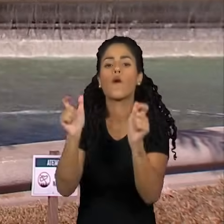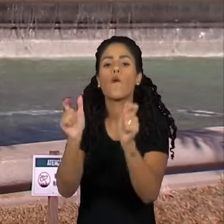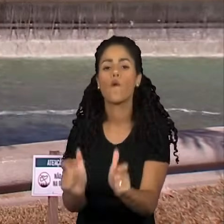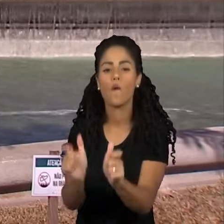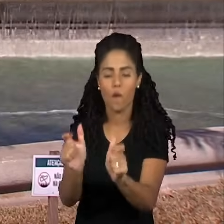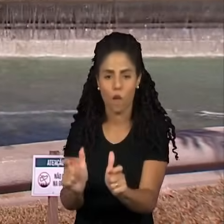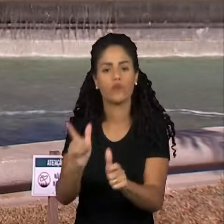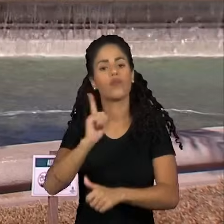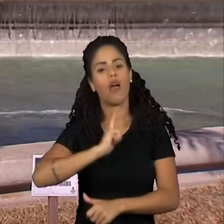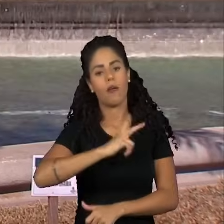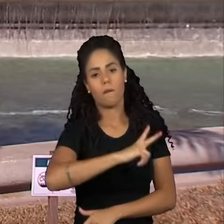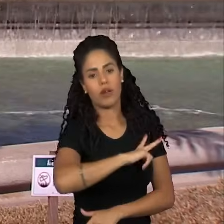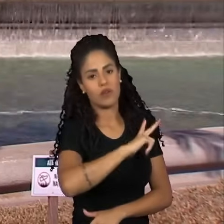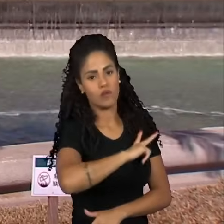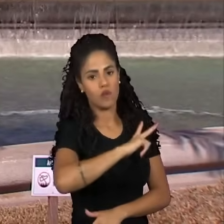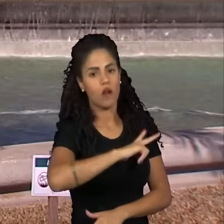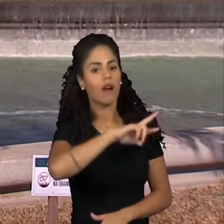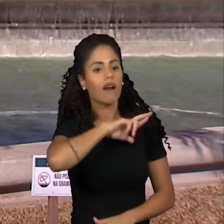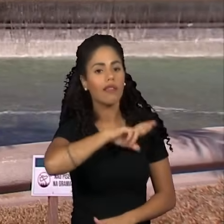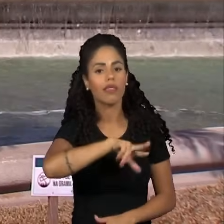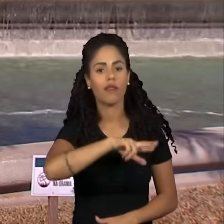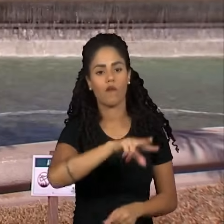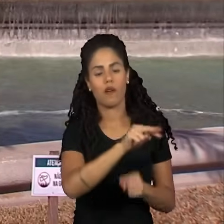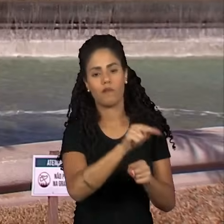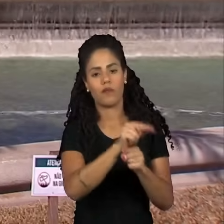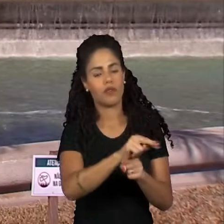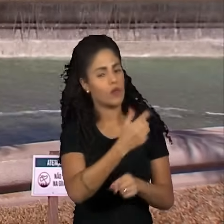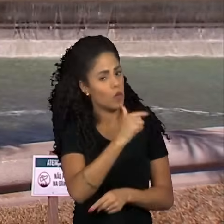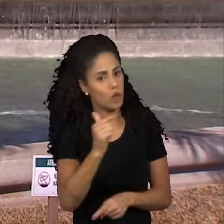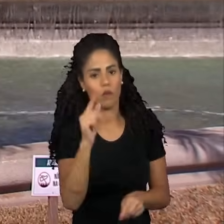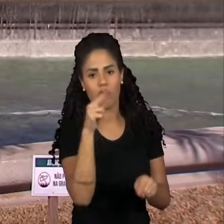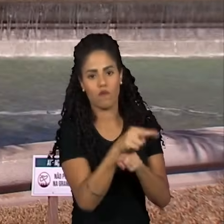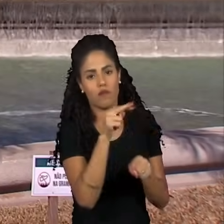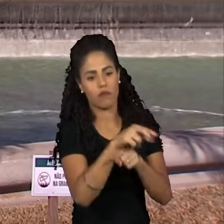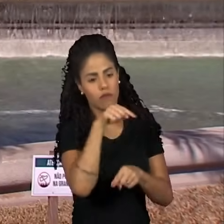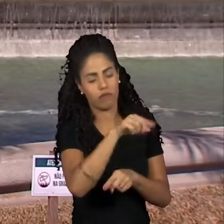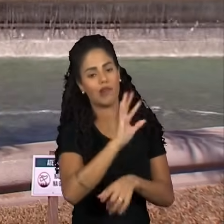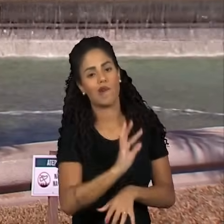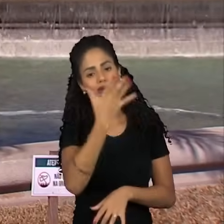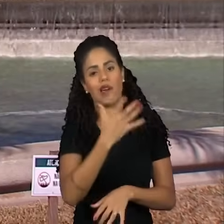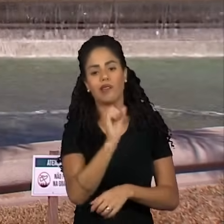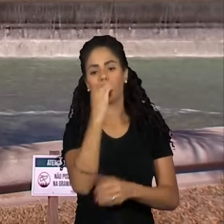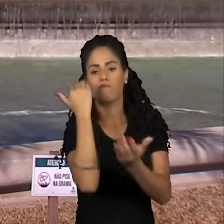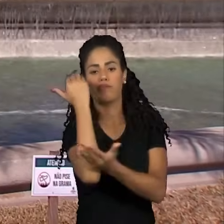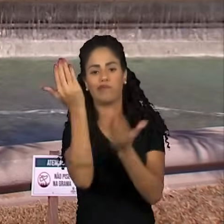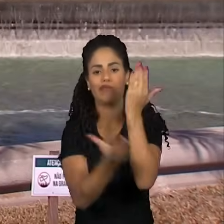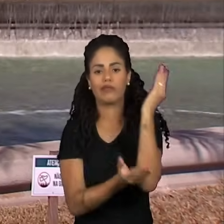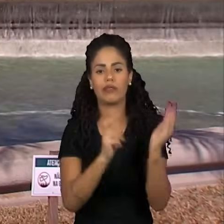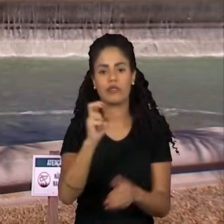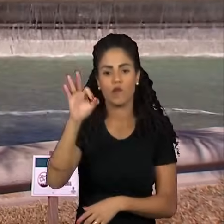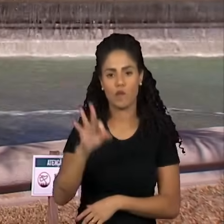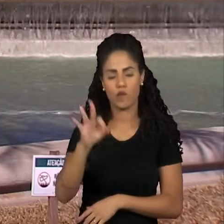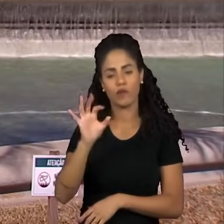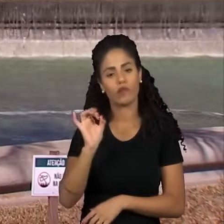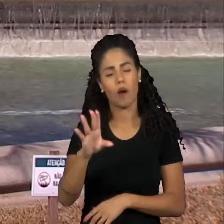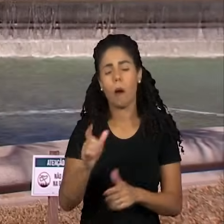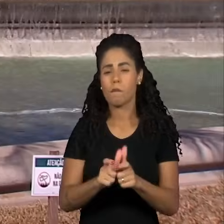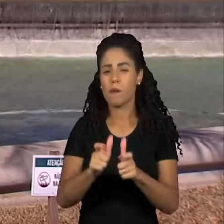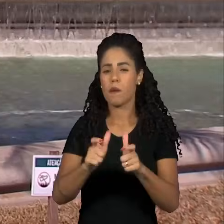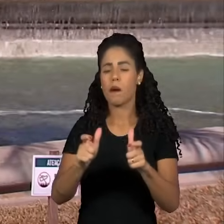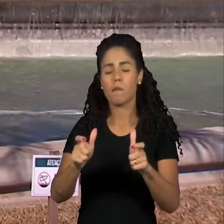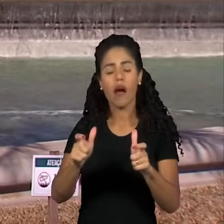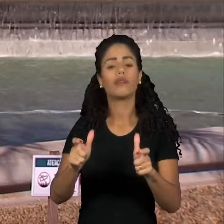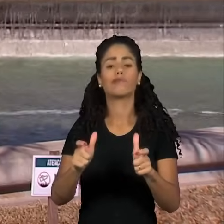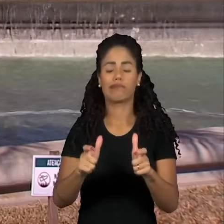áreas particulares que não estão protegidas. Então, dentro de unidades de conservação, o desmatamento se concentra em menos de 5% delas. É um número bastante baixo